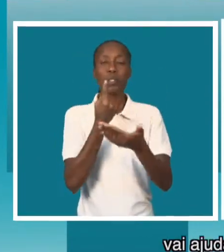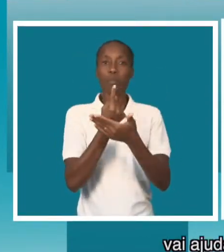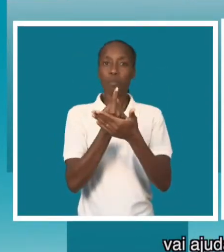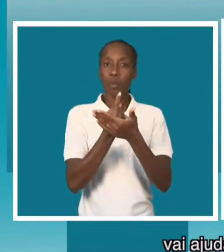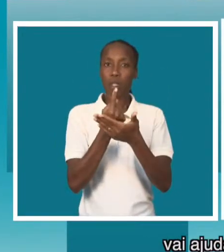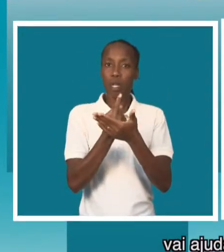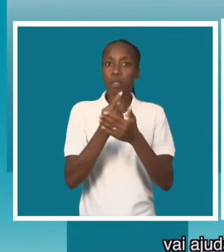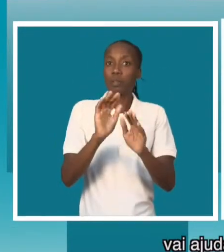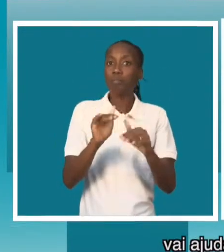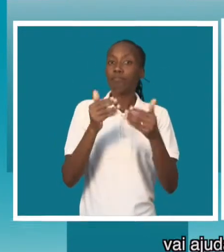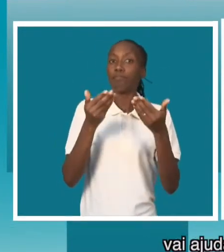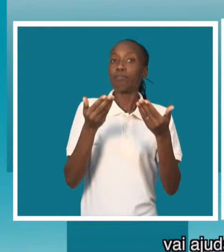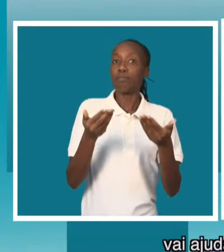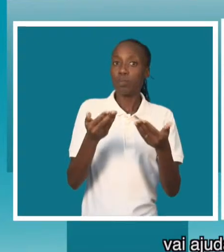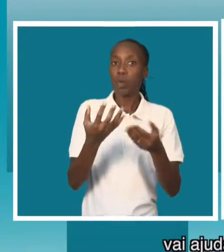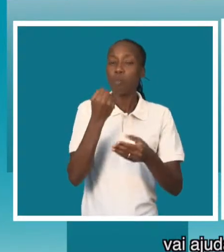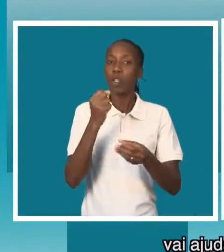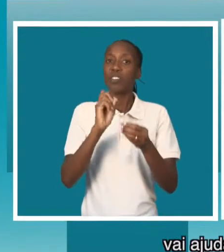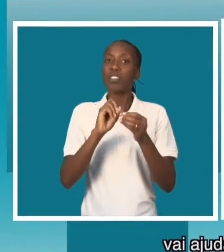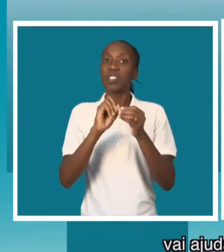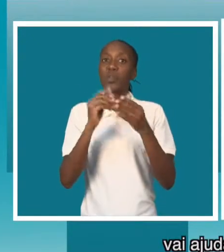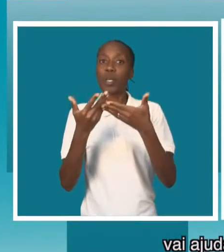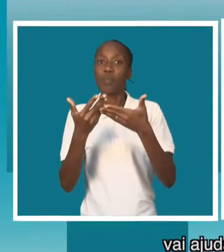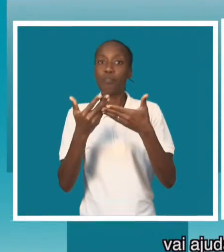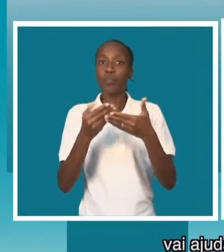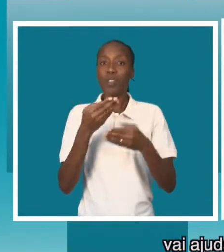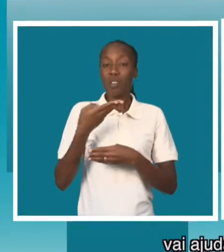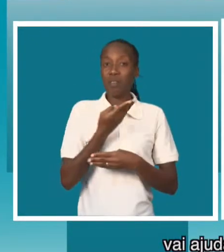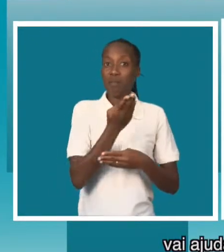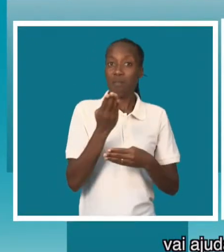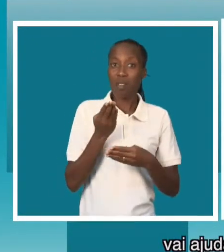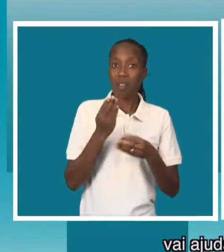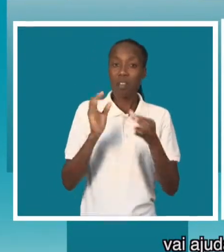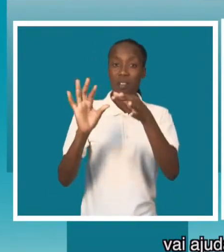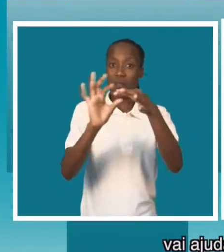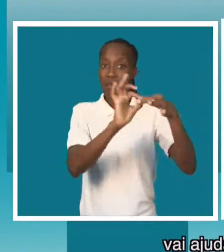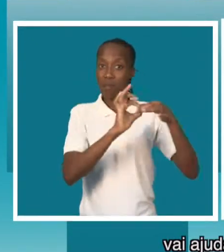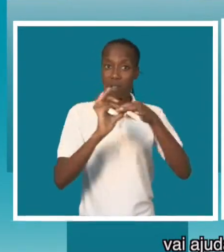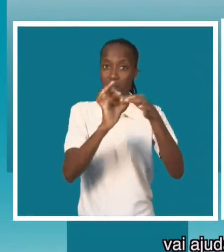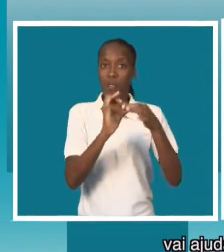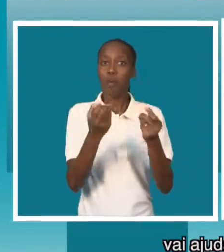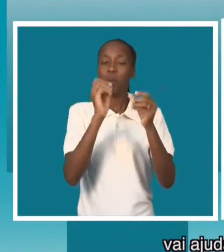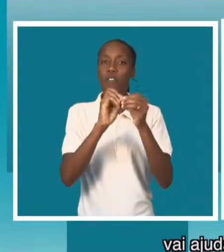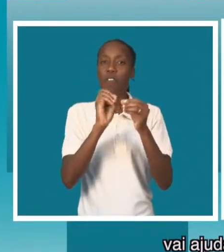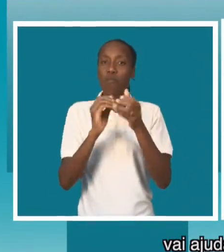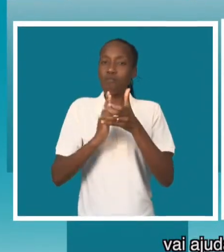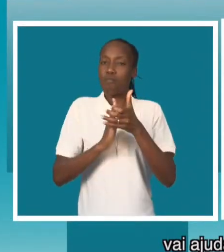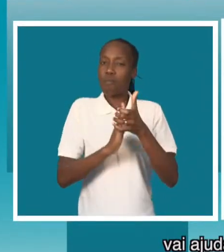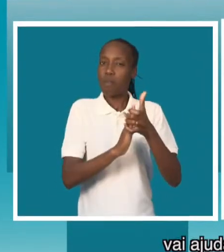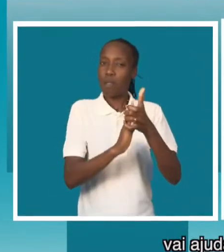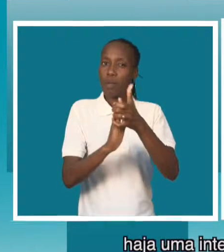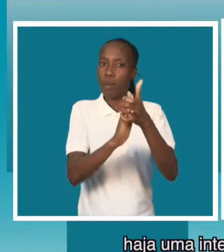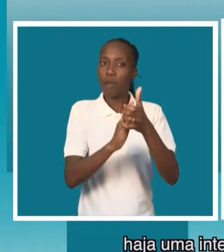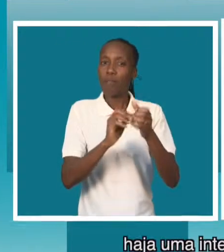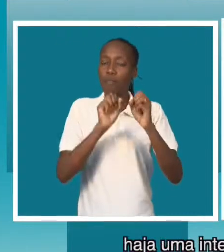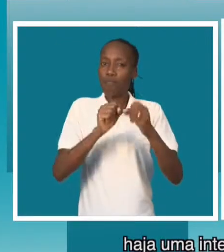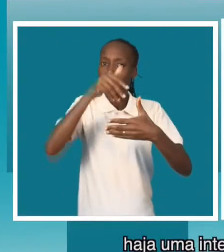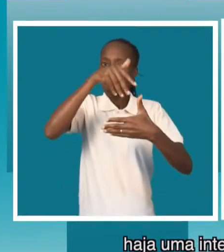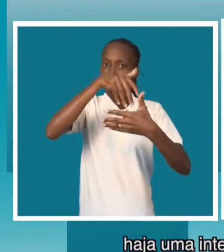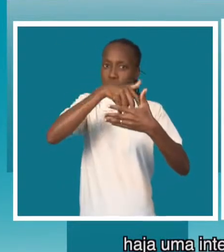importante. E vai desempenhar esta ligação e vai fazer com que haja um acompanhamento, haja uma